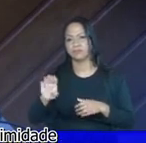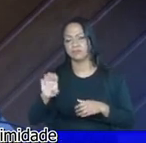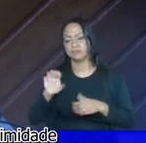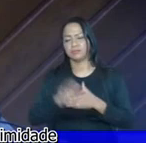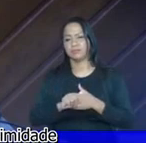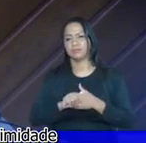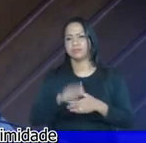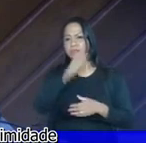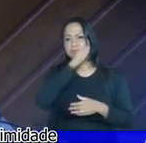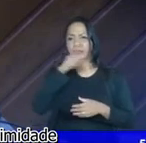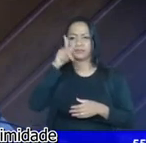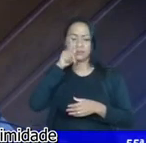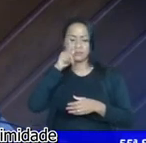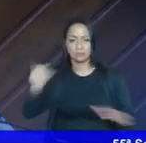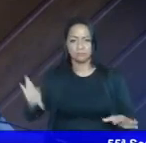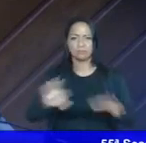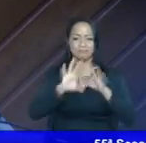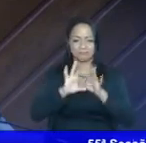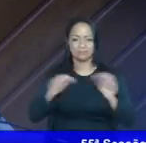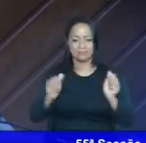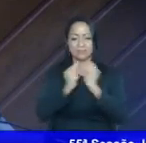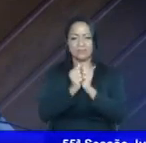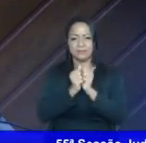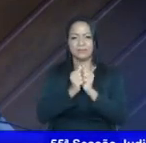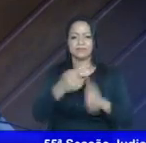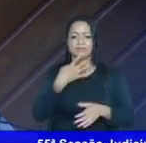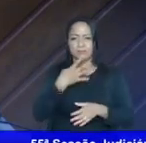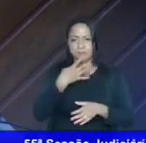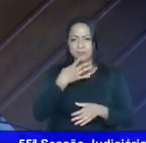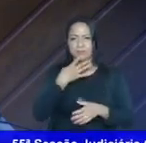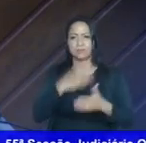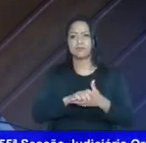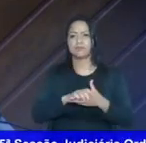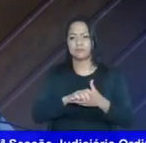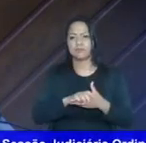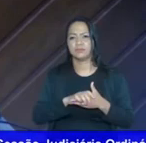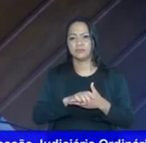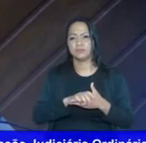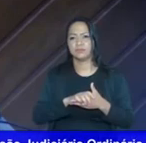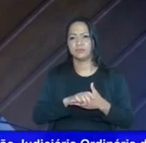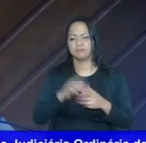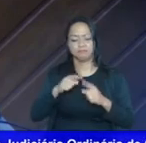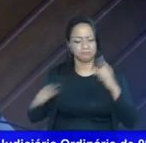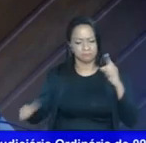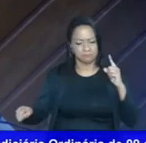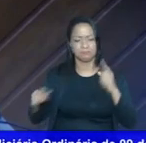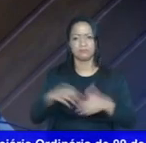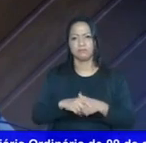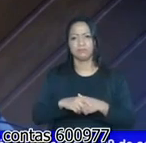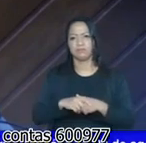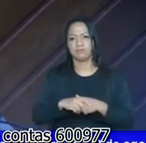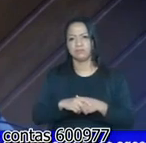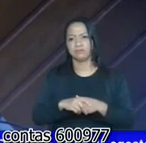Regional Eleitoral do Amapá, à unanimidade, conheceu e rejeitou,